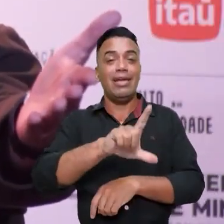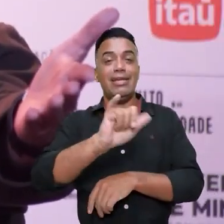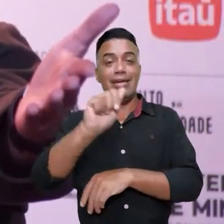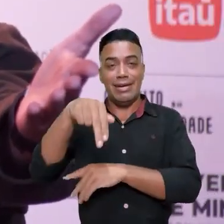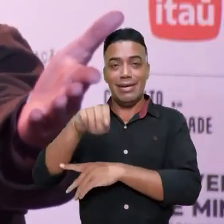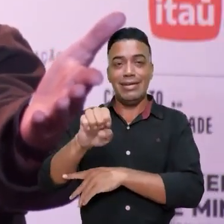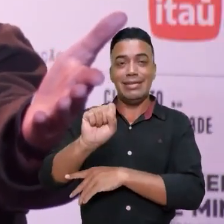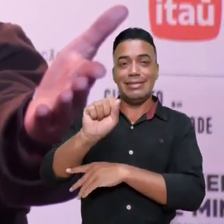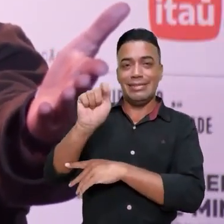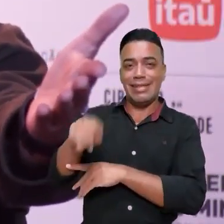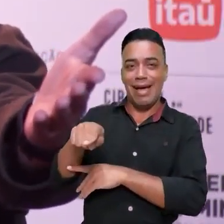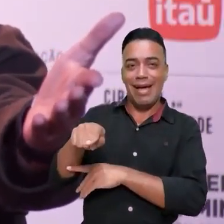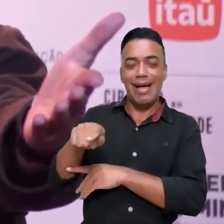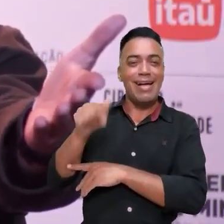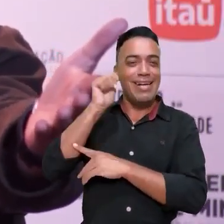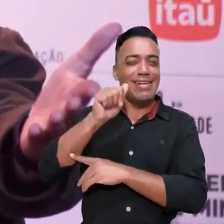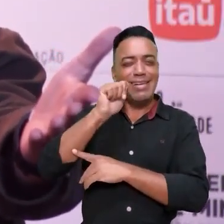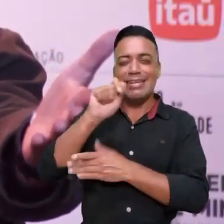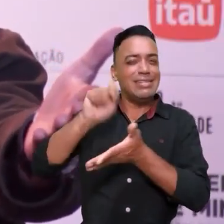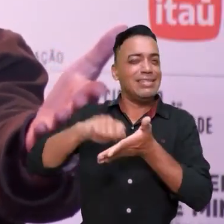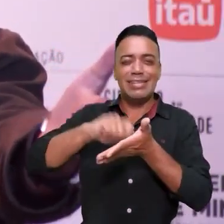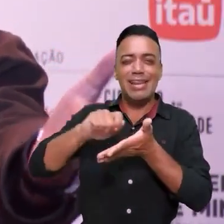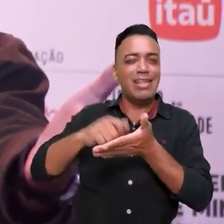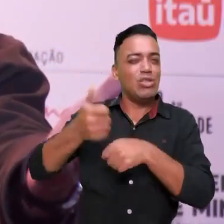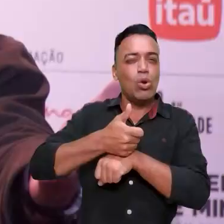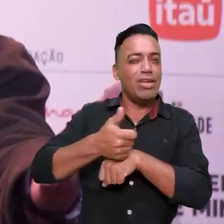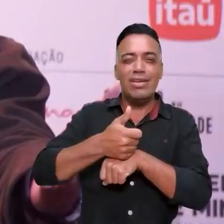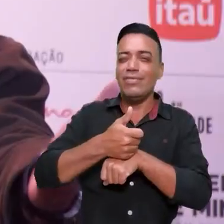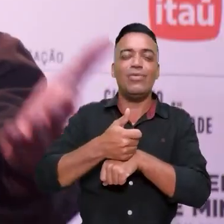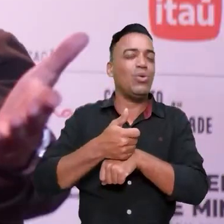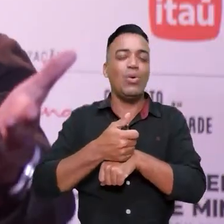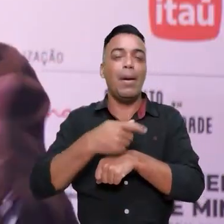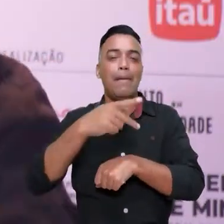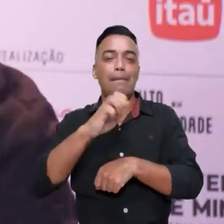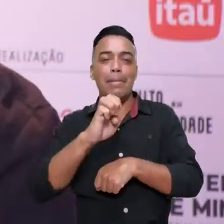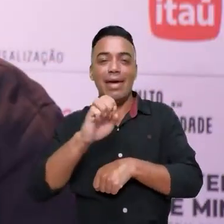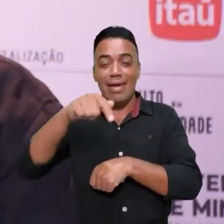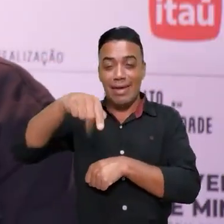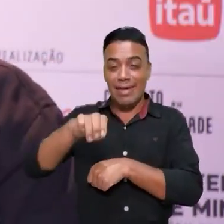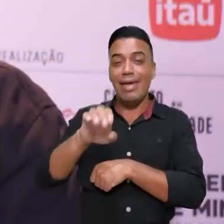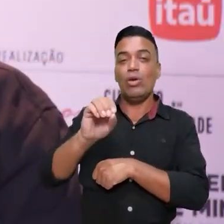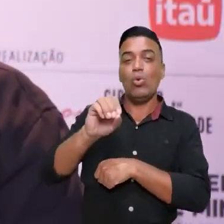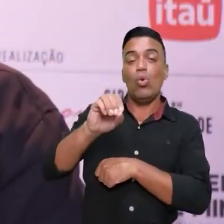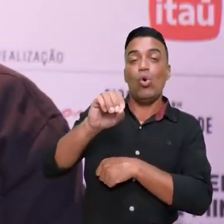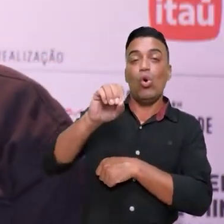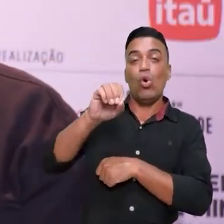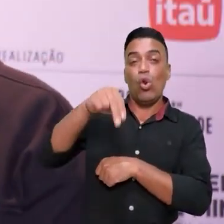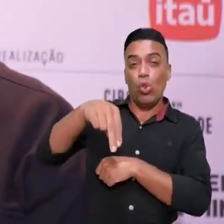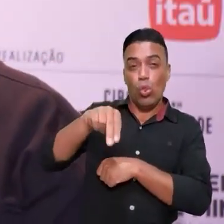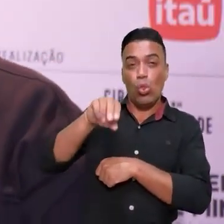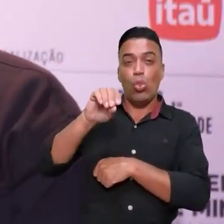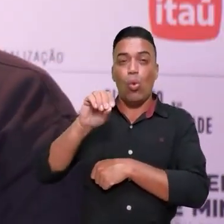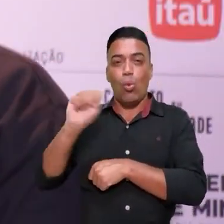Sá, é autora de um livro incrível sobre o pequeno Noah, ao lado da Paula. Enfim,